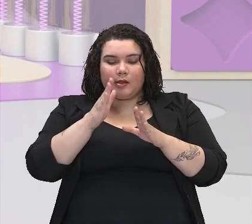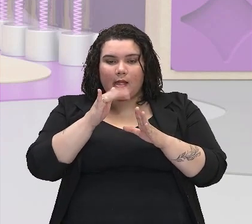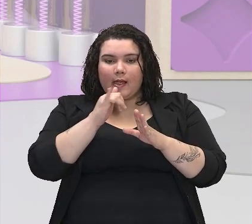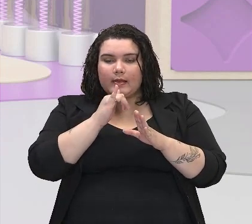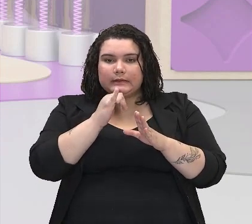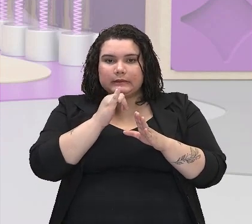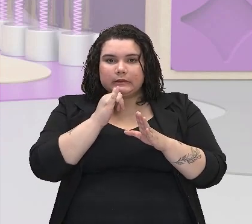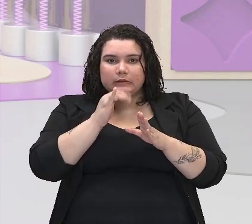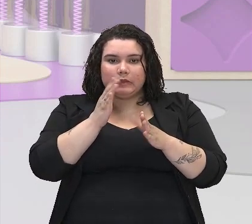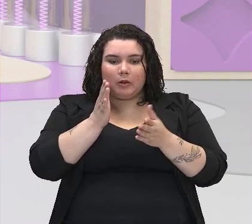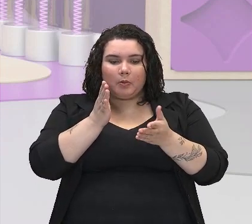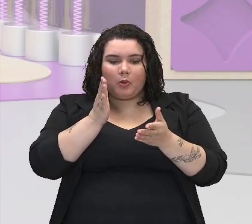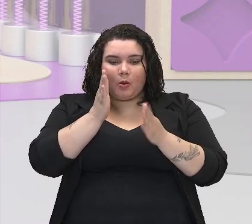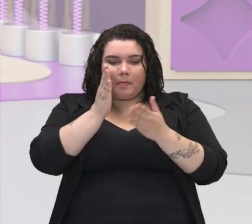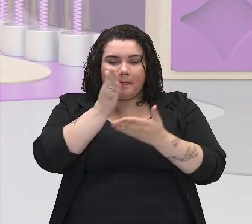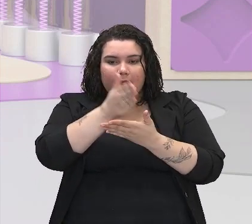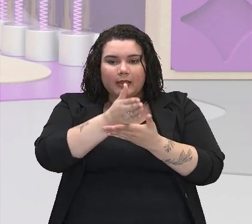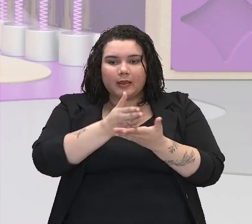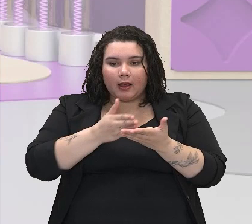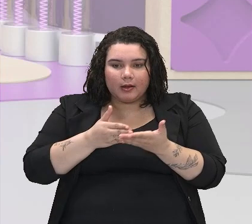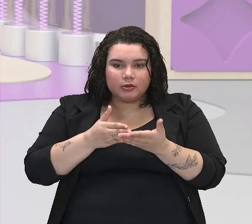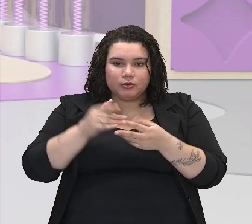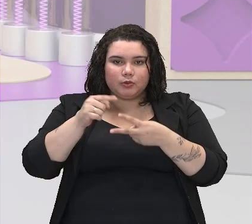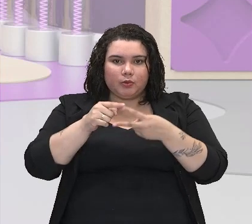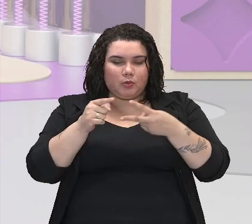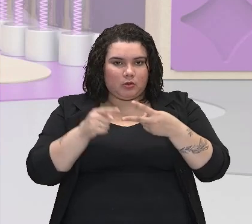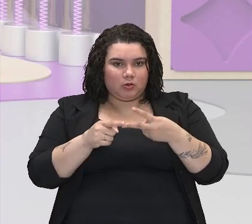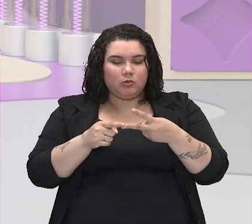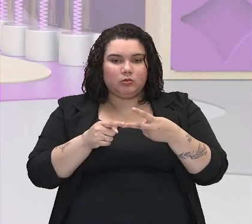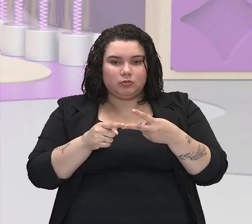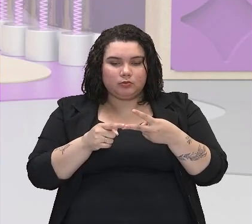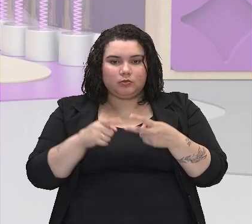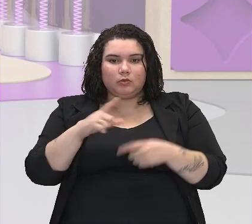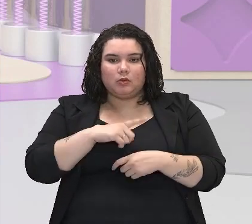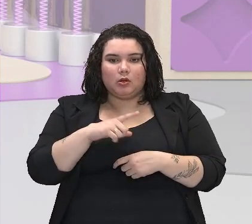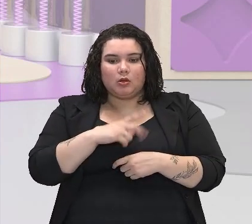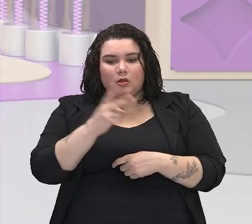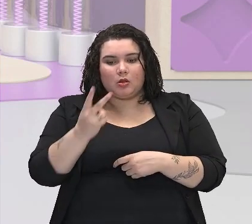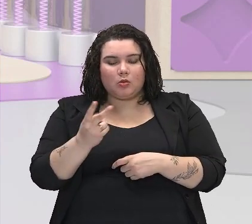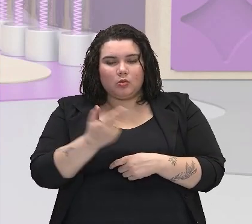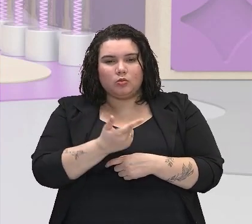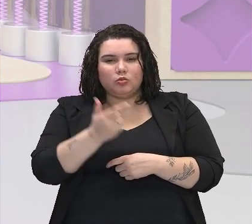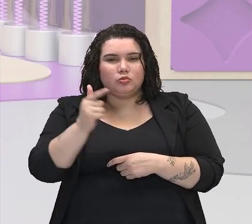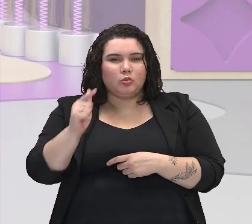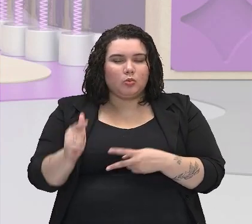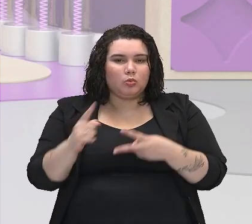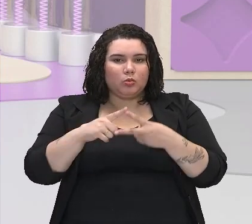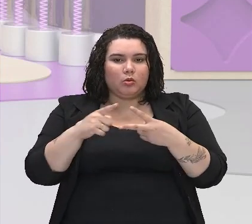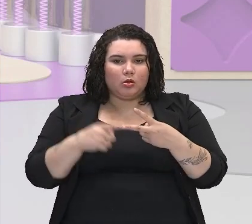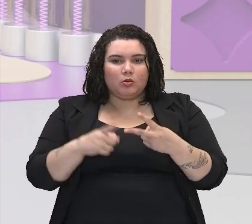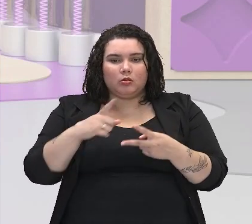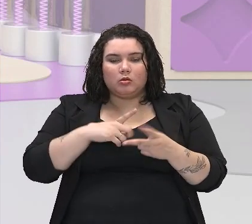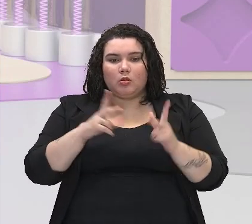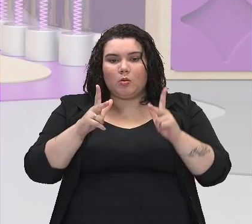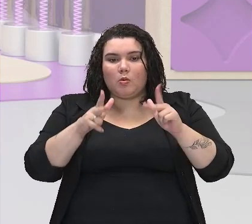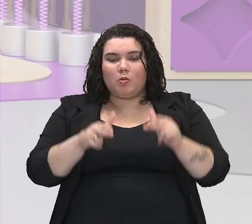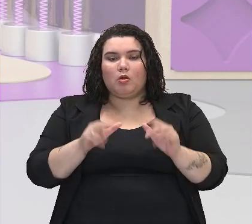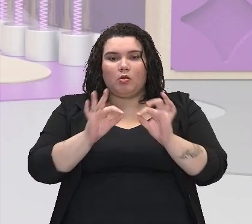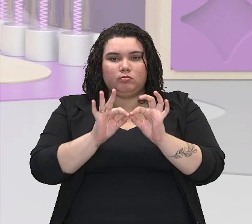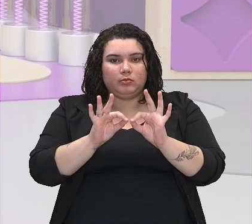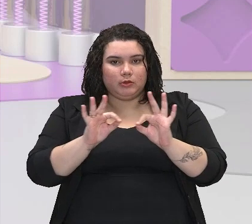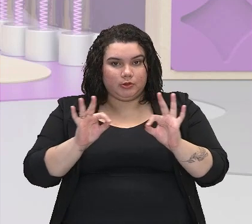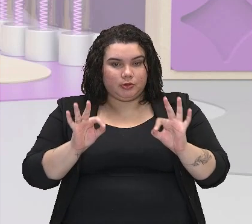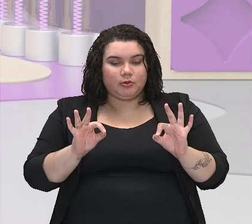né? Então teremos entre dois outros ângulos que têm a mesma medida,